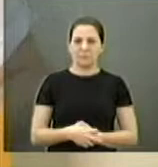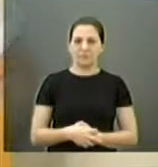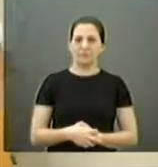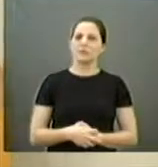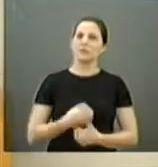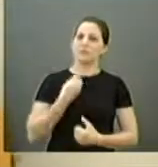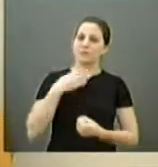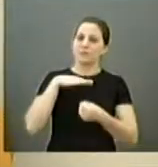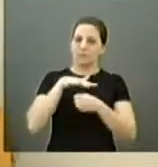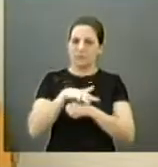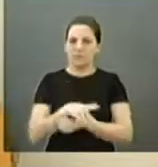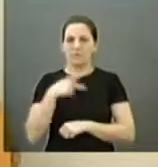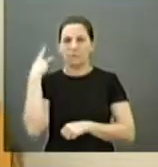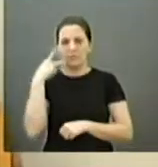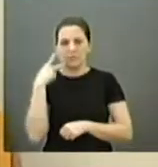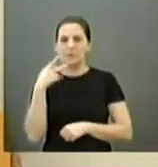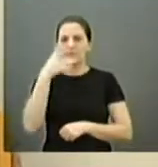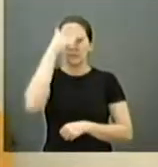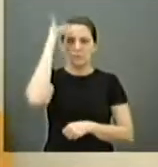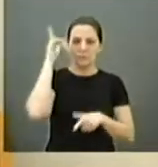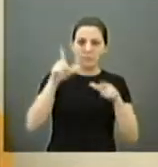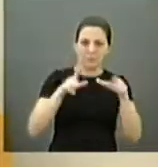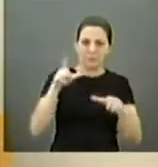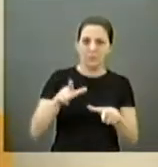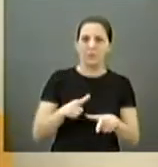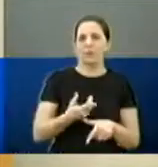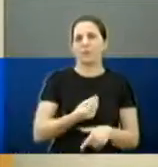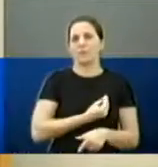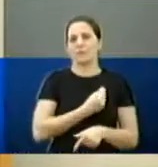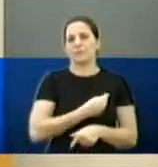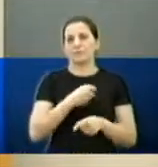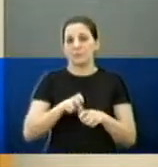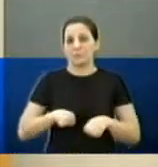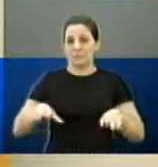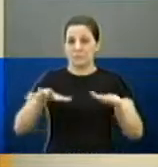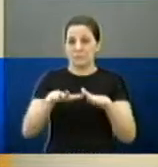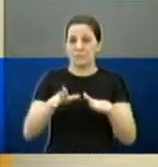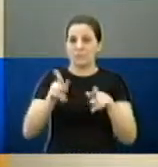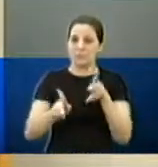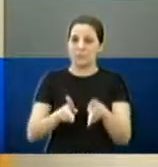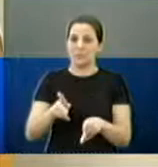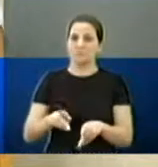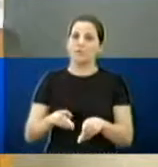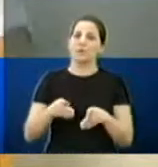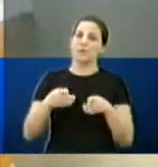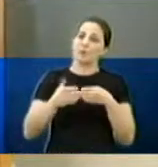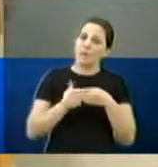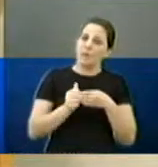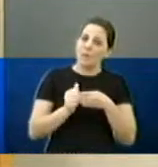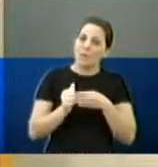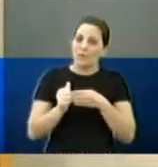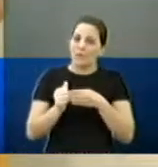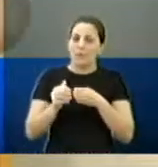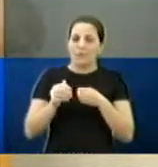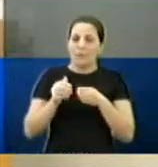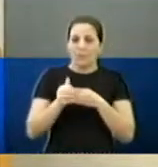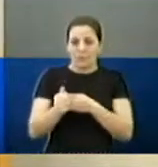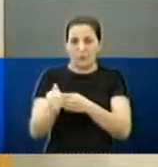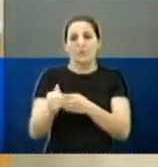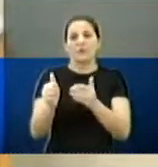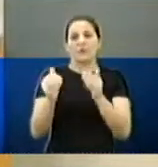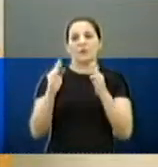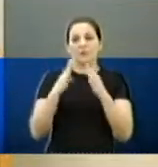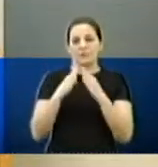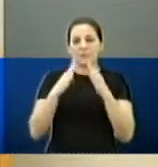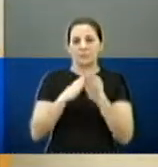Boa noite, senhores vereadores, funcionários presentes aqui no plenário, população que ouve e acompanha em casa. Quero começar